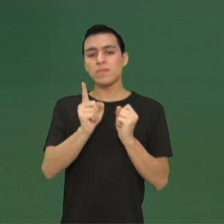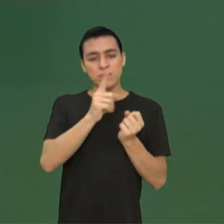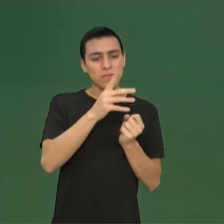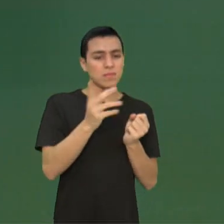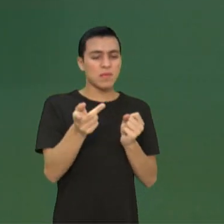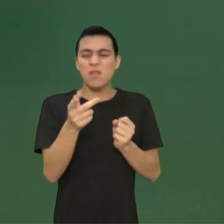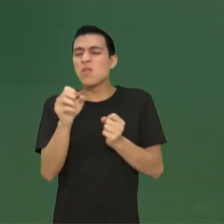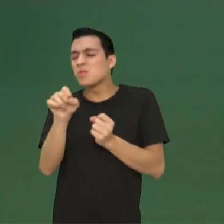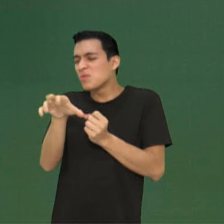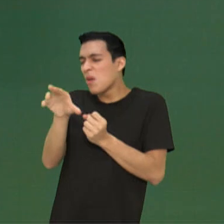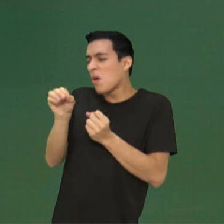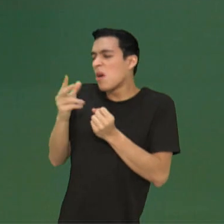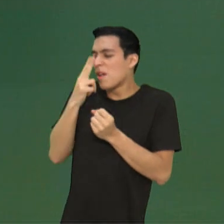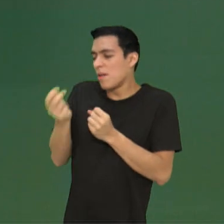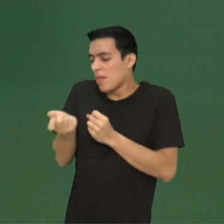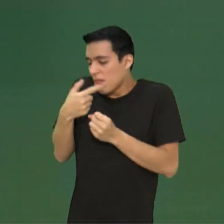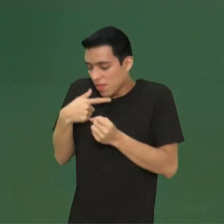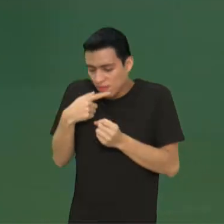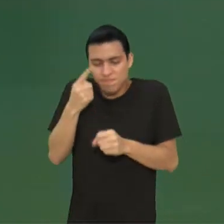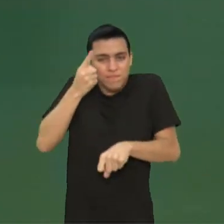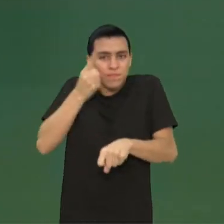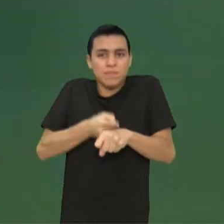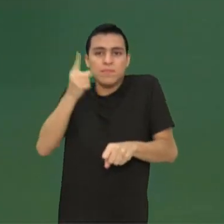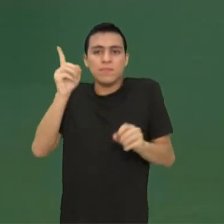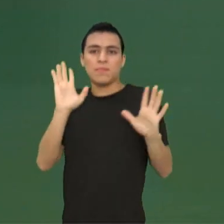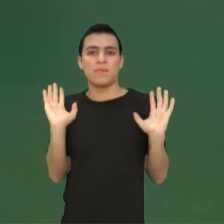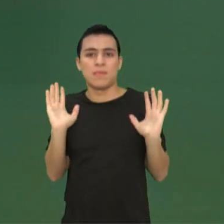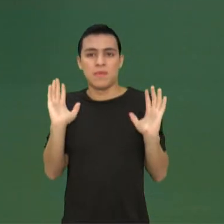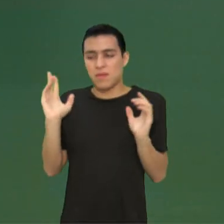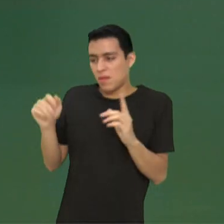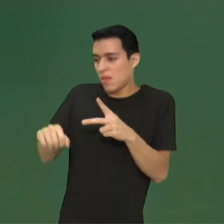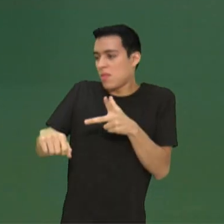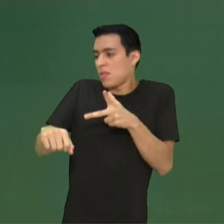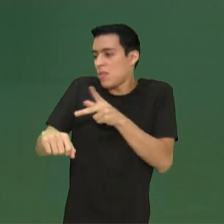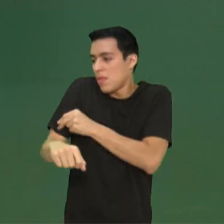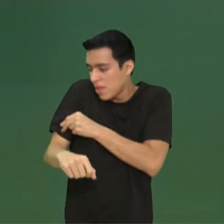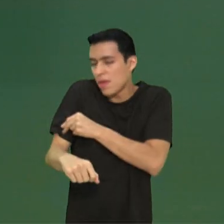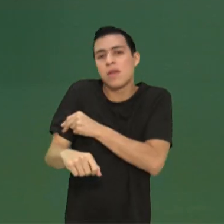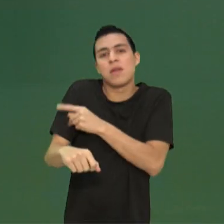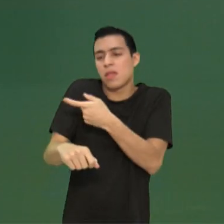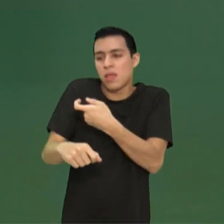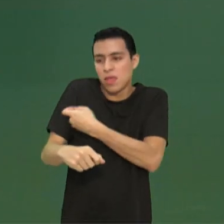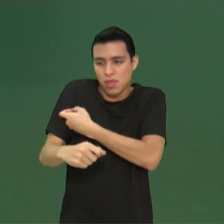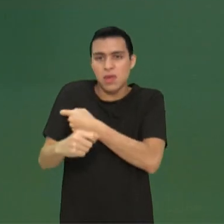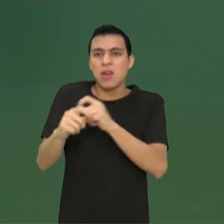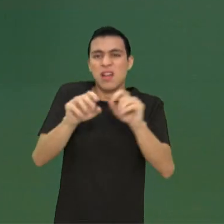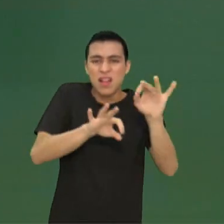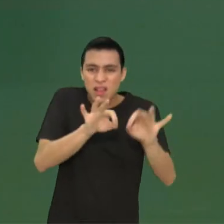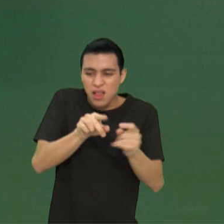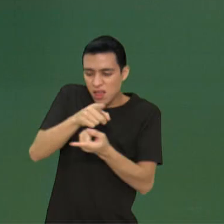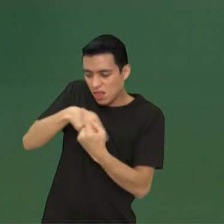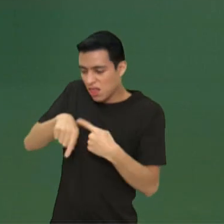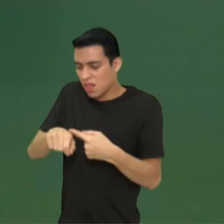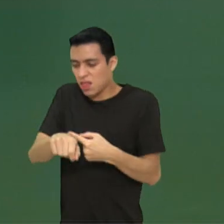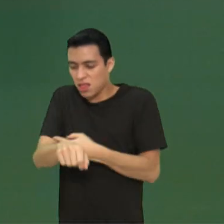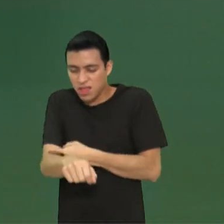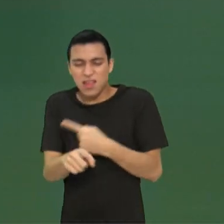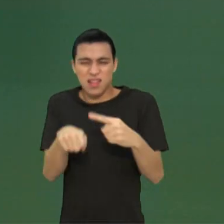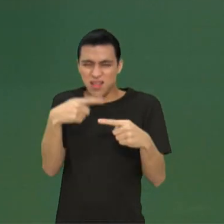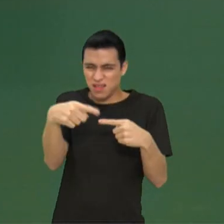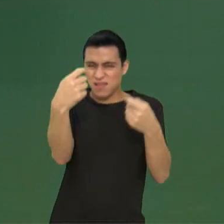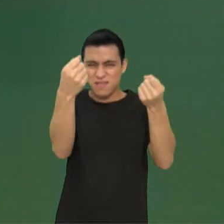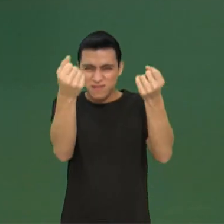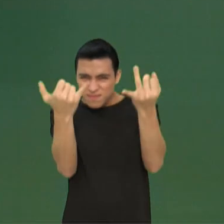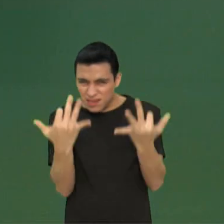O soro ele é muito parecido com você tomar um antibiótico. A única questão é que ele vai ser injetável e a maneira que ele é produzido. Tá bom? Vou explicar tudo